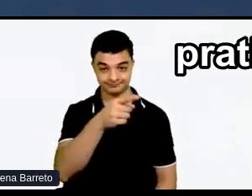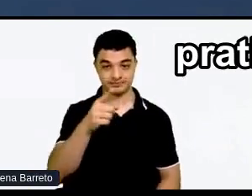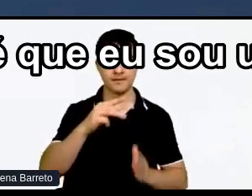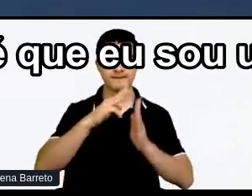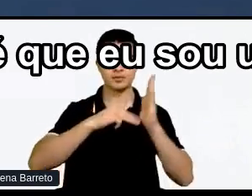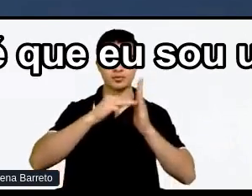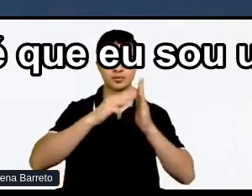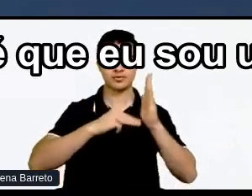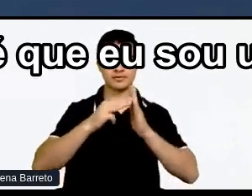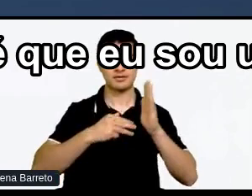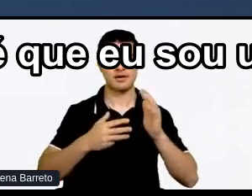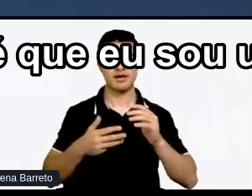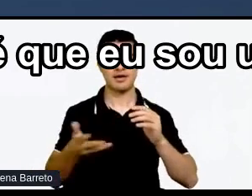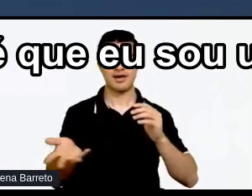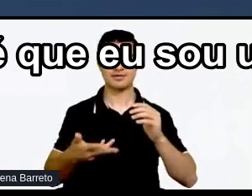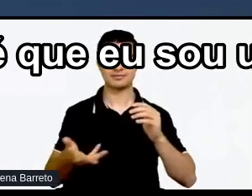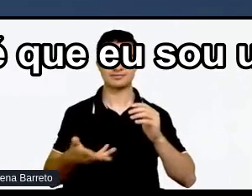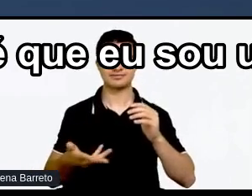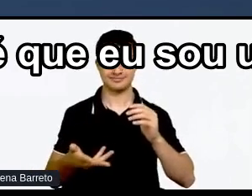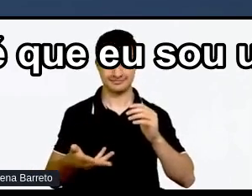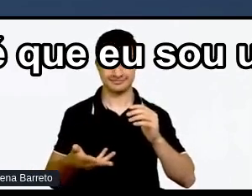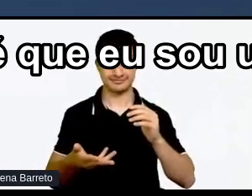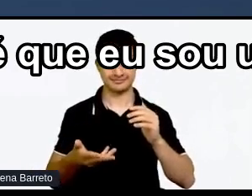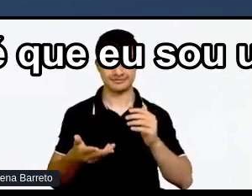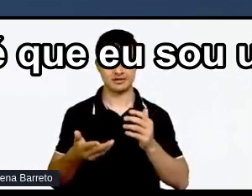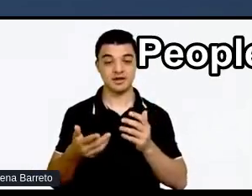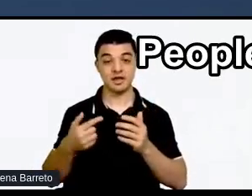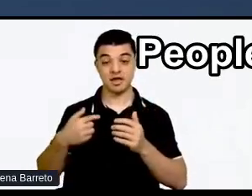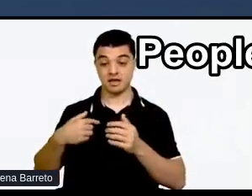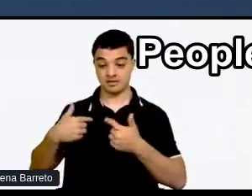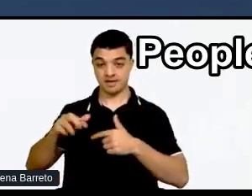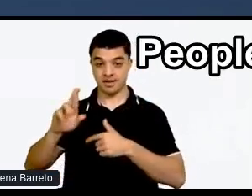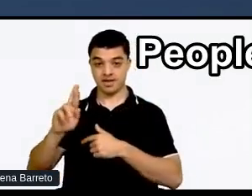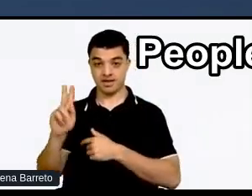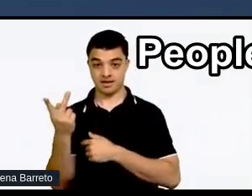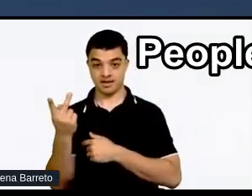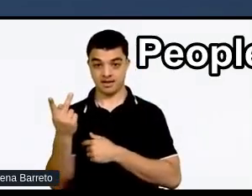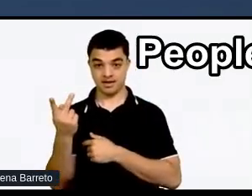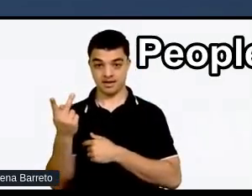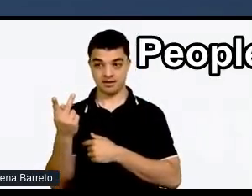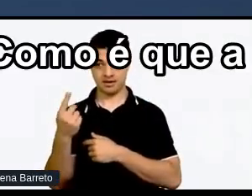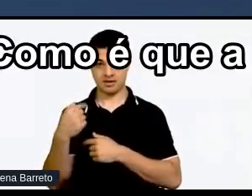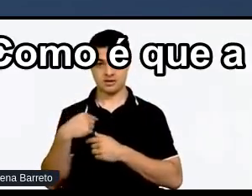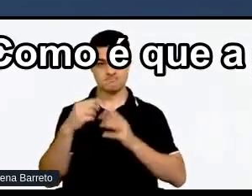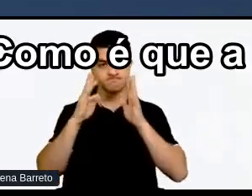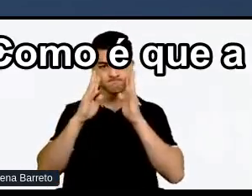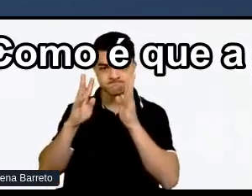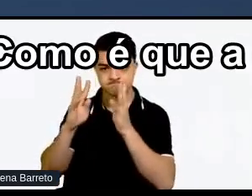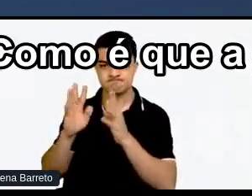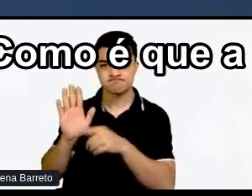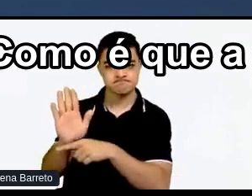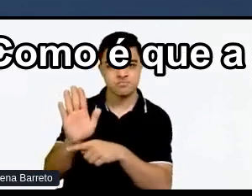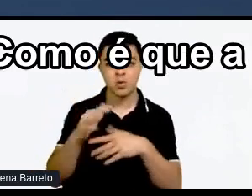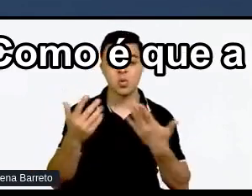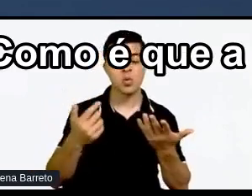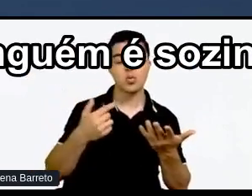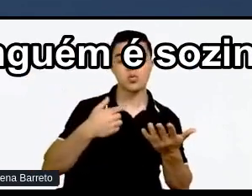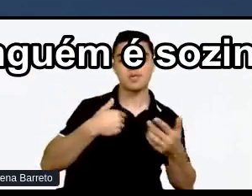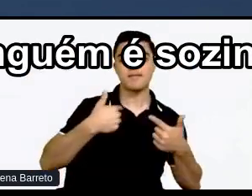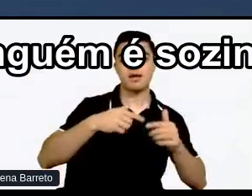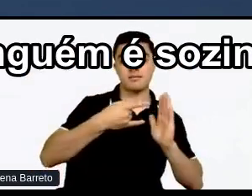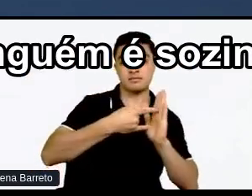praticam, como é que eu sou um RH ágil na prática? People, dev, como é que a gente faz